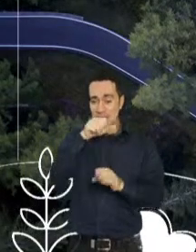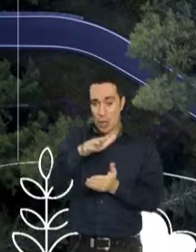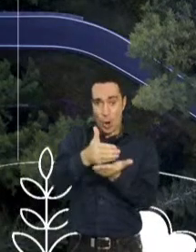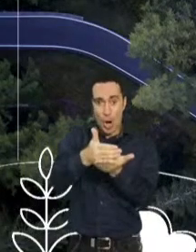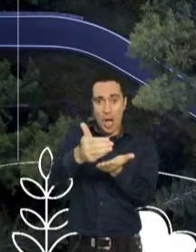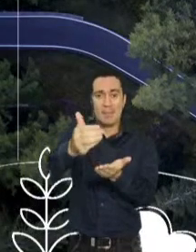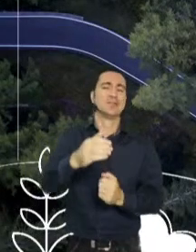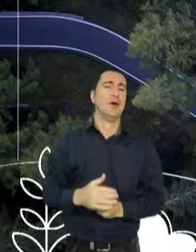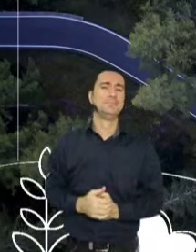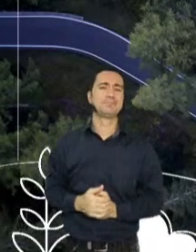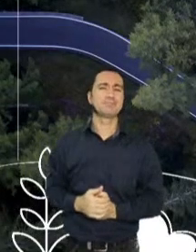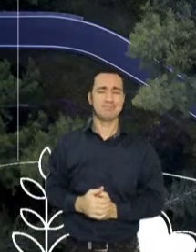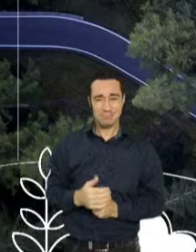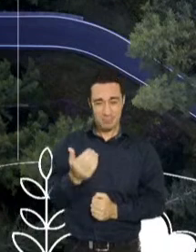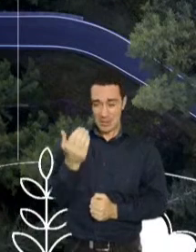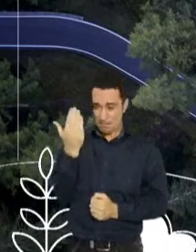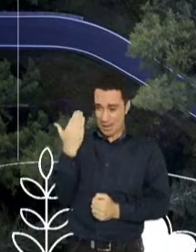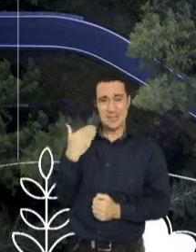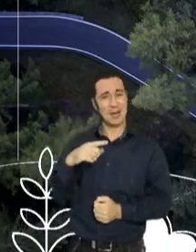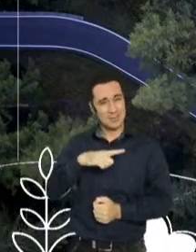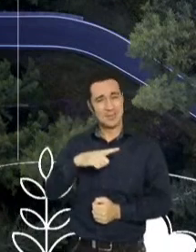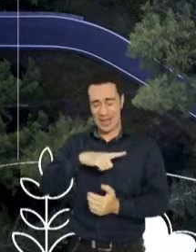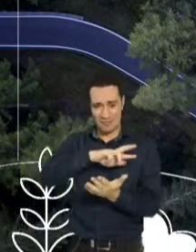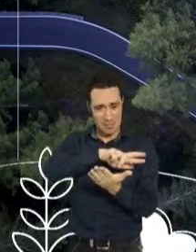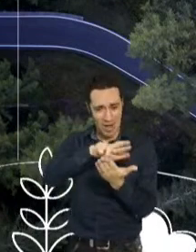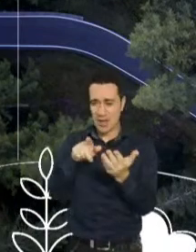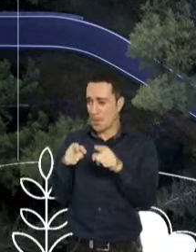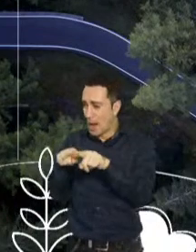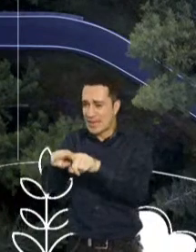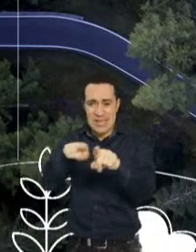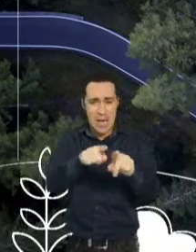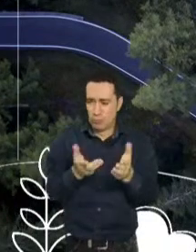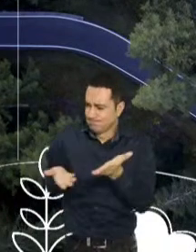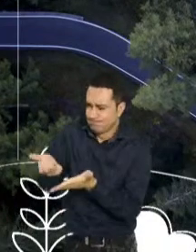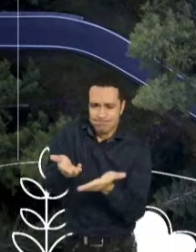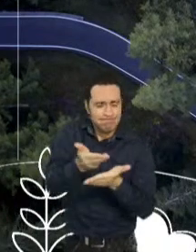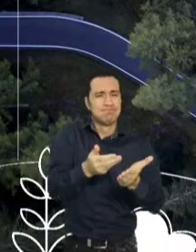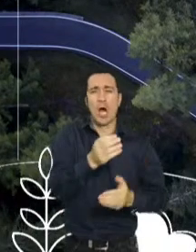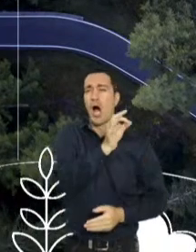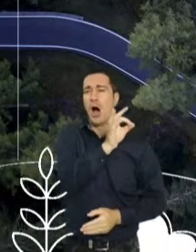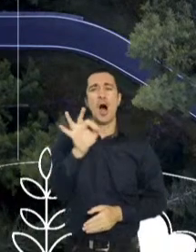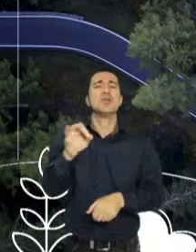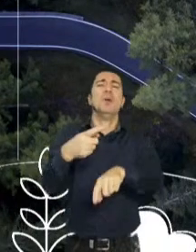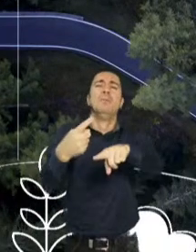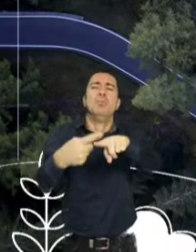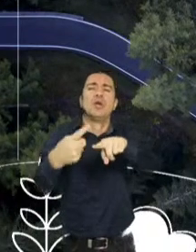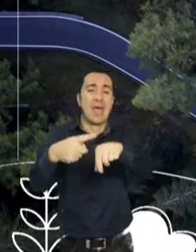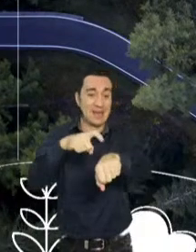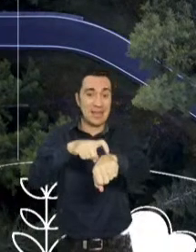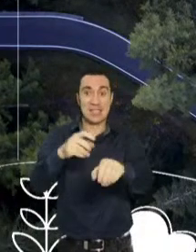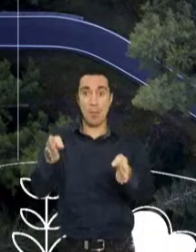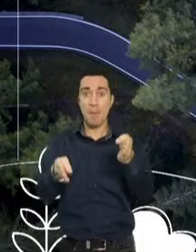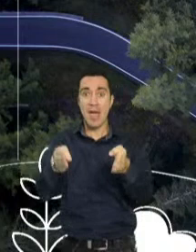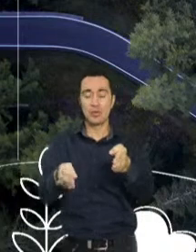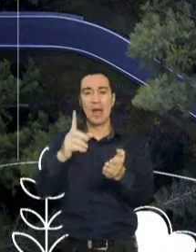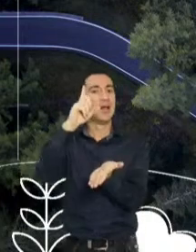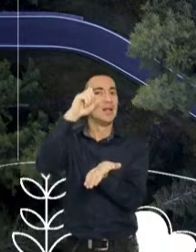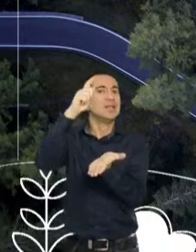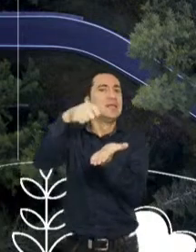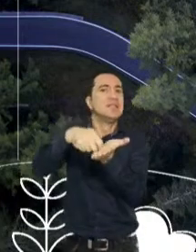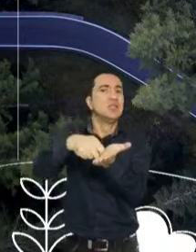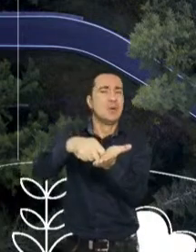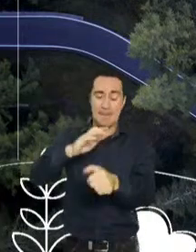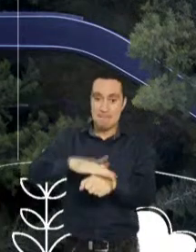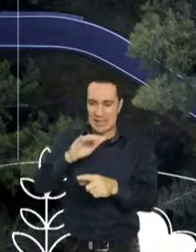introdução foi feita ao lado dos nossos clientes e parceiros, porque nesse momento nós definimos, muito mais do que